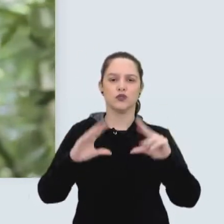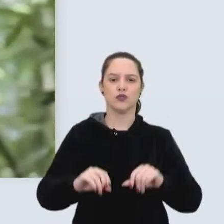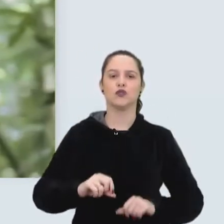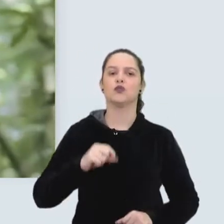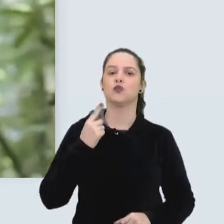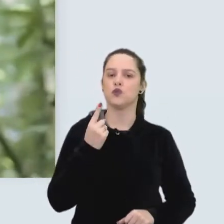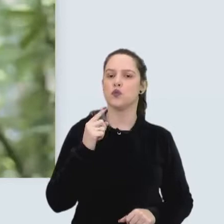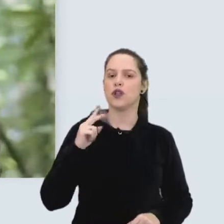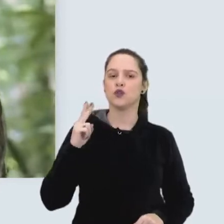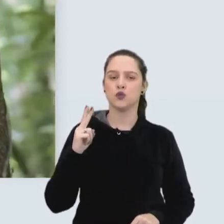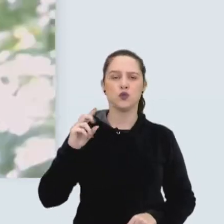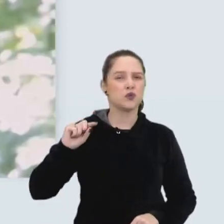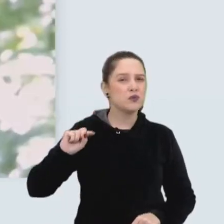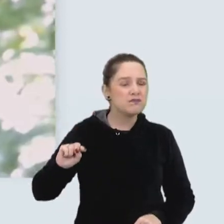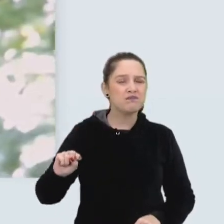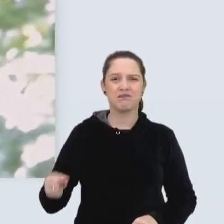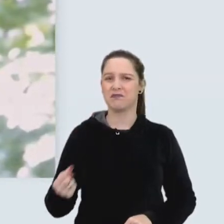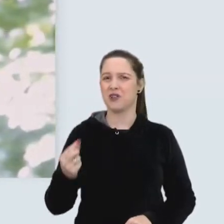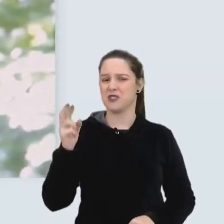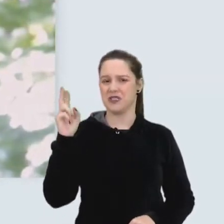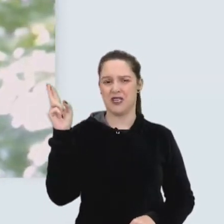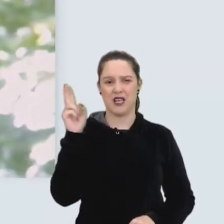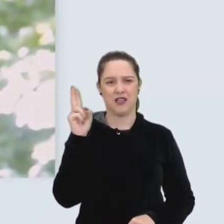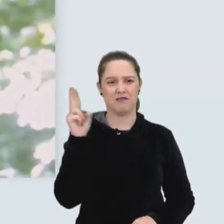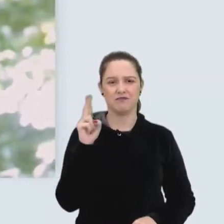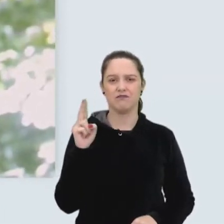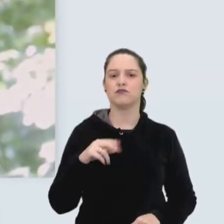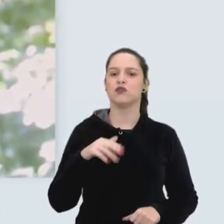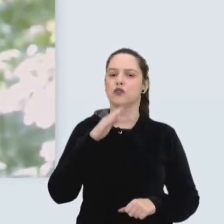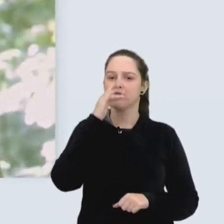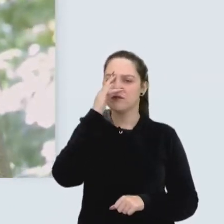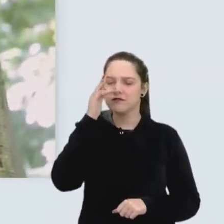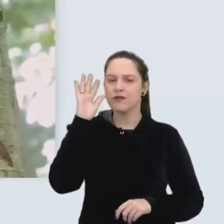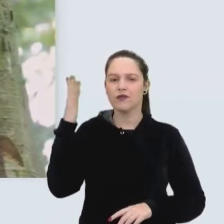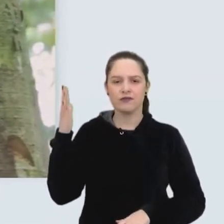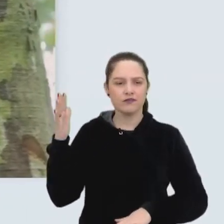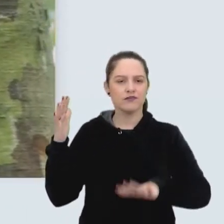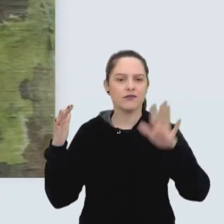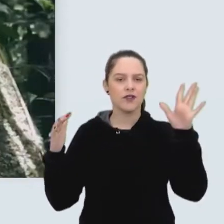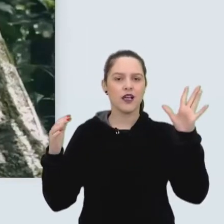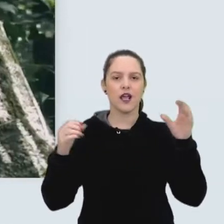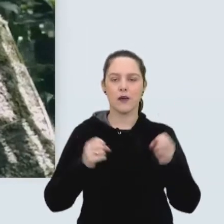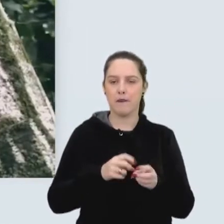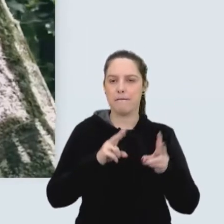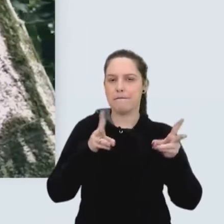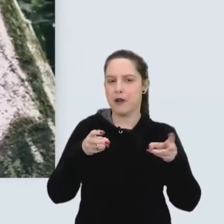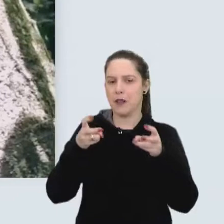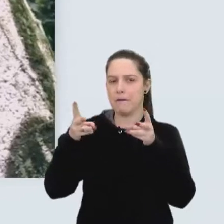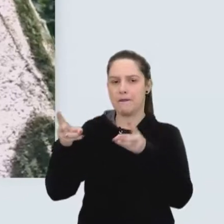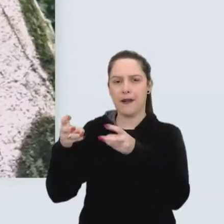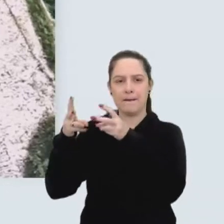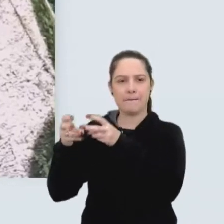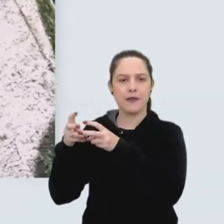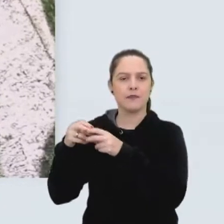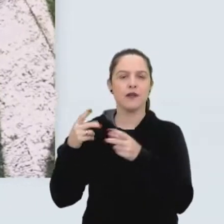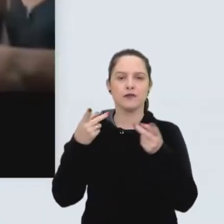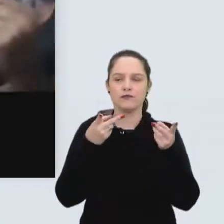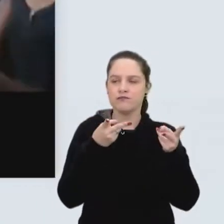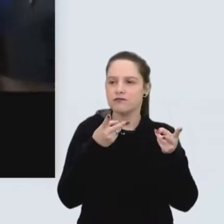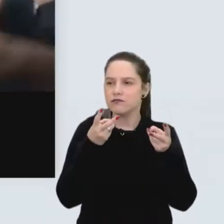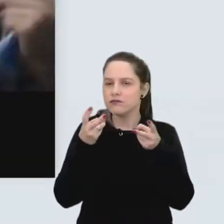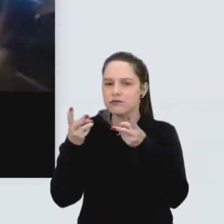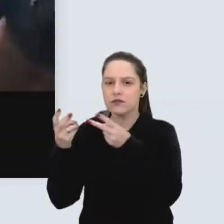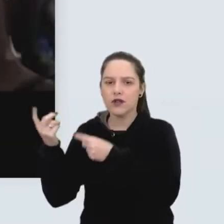de reais pelo manejo florestal da madeira, uma forma sustentável de explorar os bens das unidades de conservação. Toda